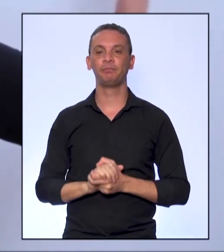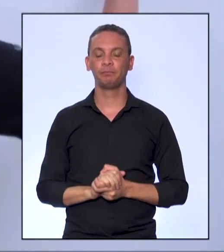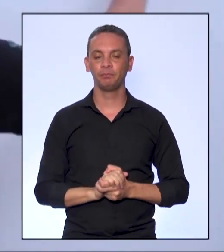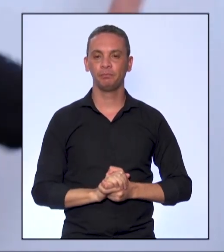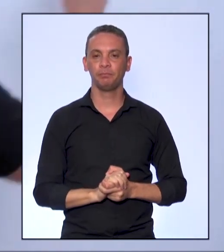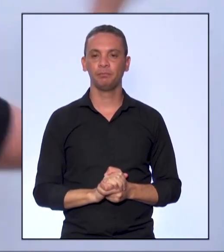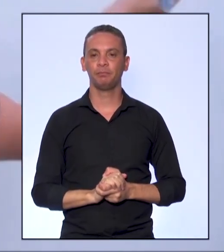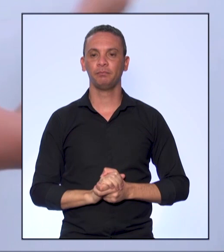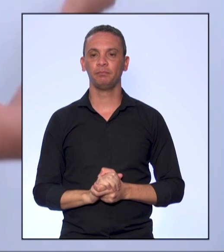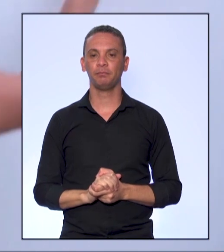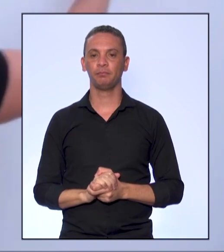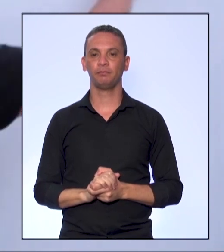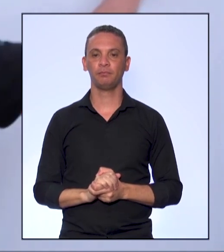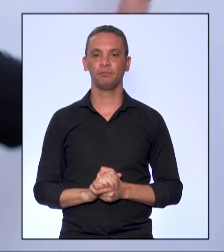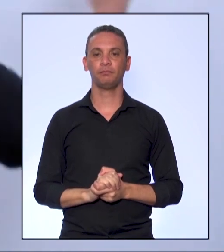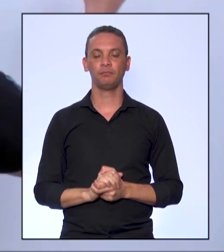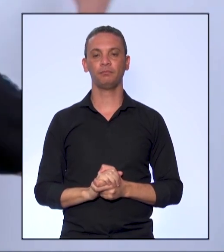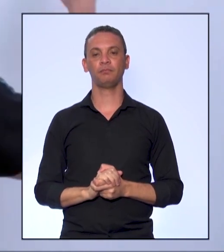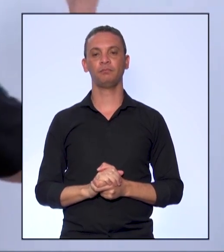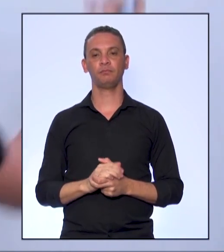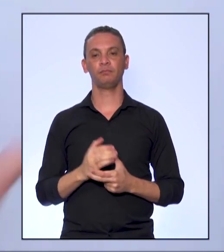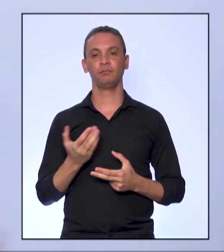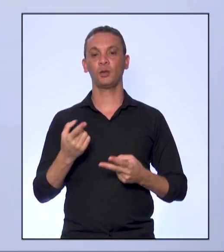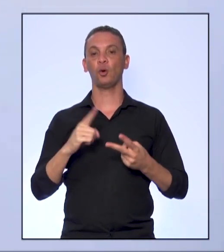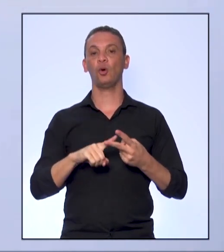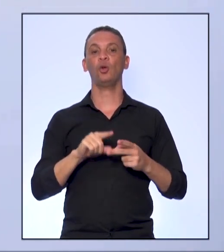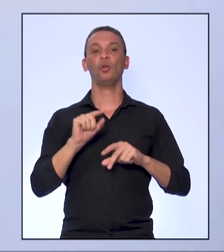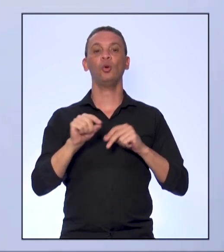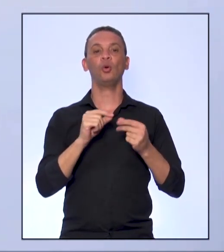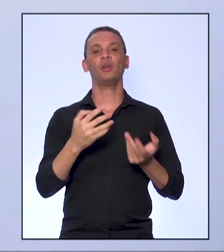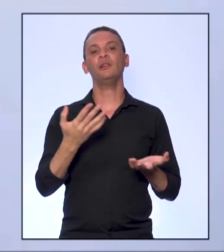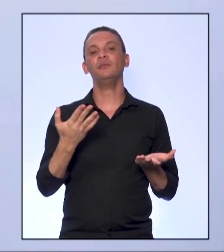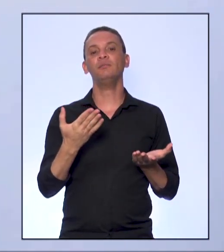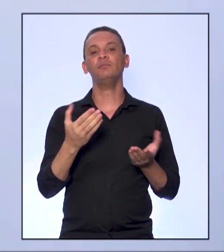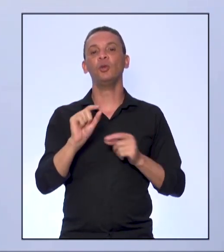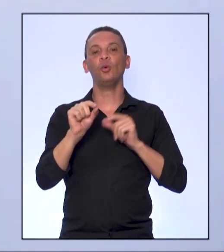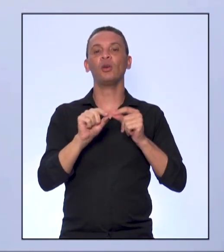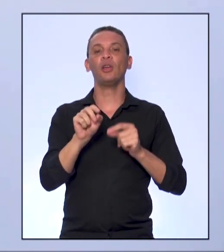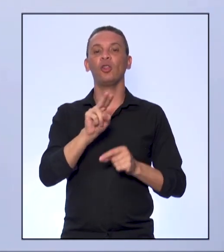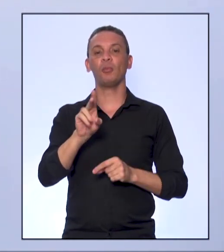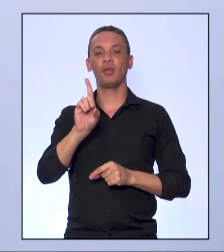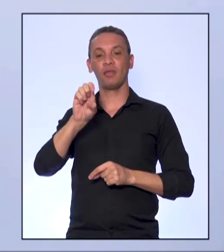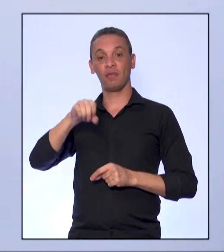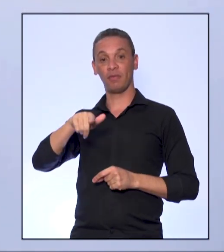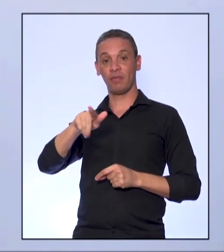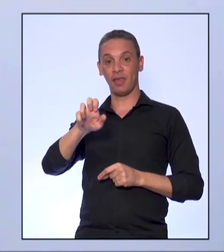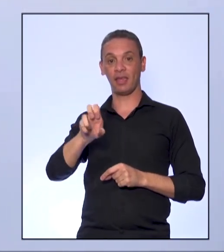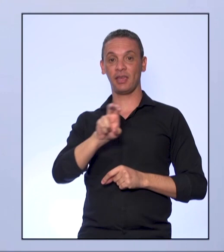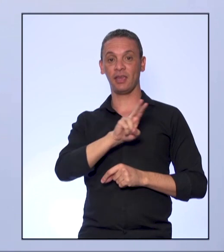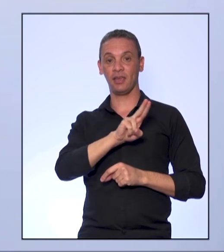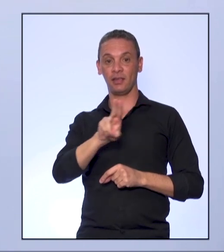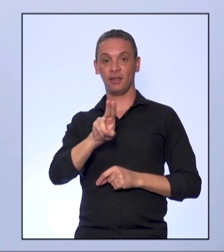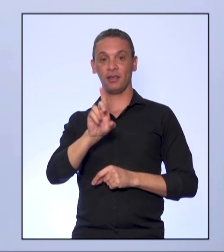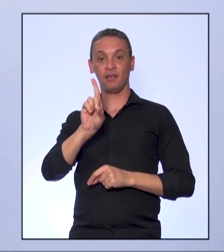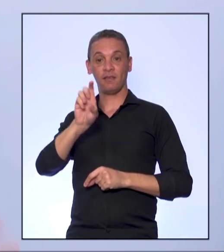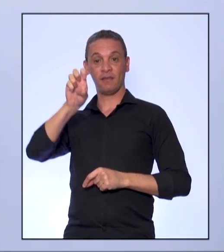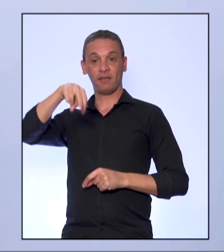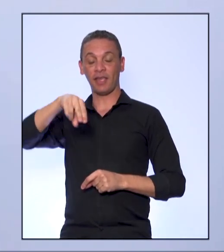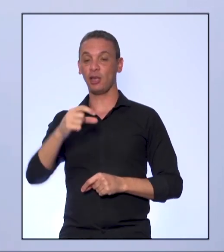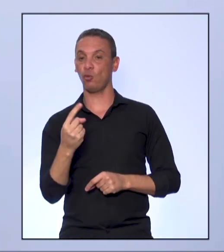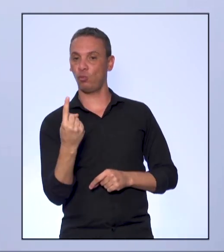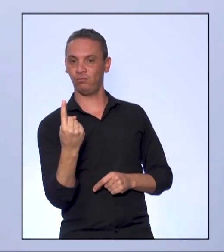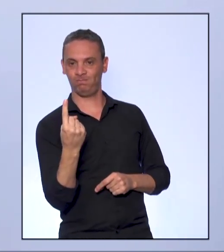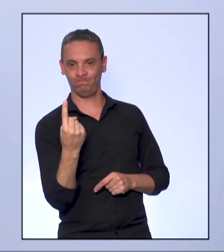causador da dengue, e bora colocar aqui, que no caso, olha que interessante, o nome do vírus da dengue se chama DEN1,